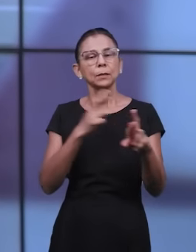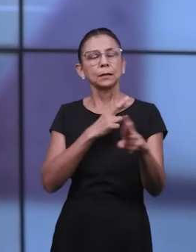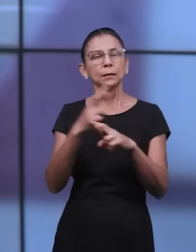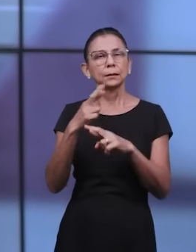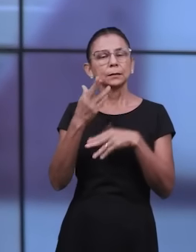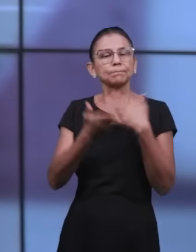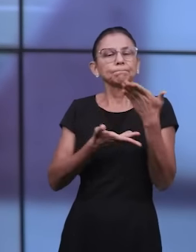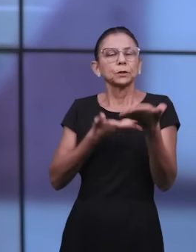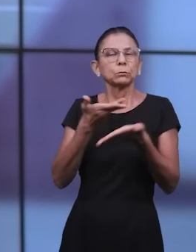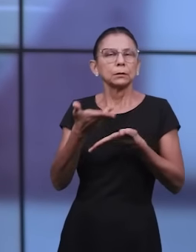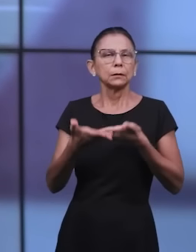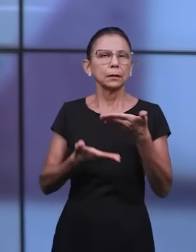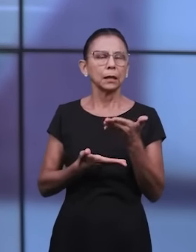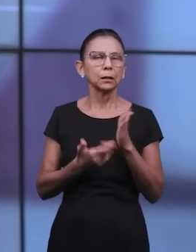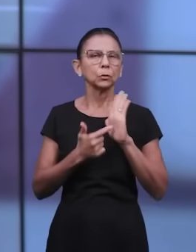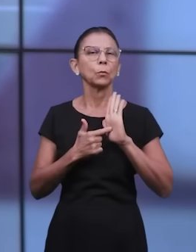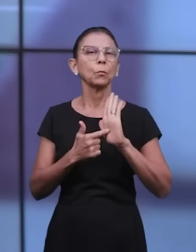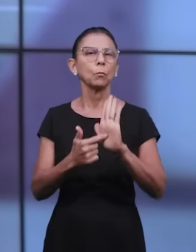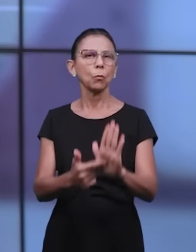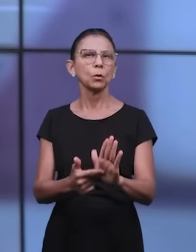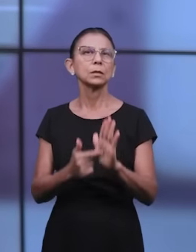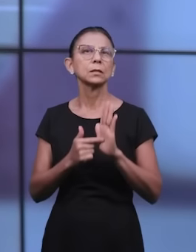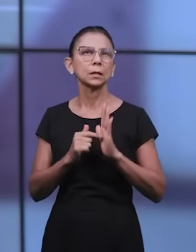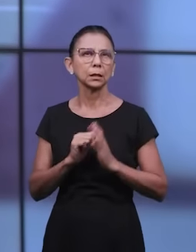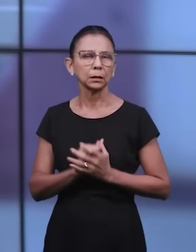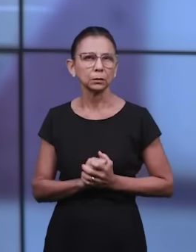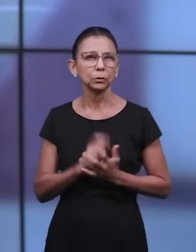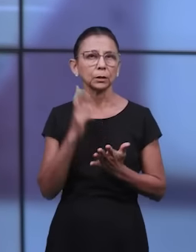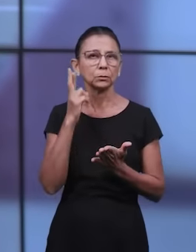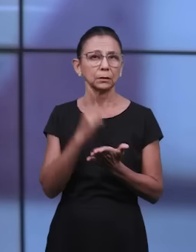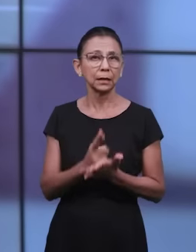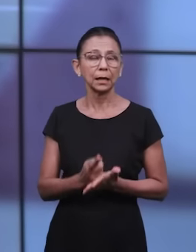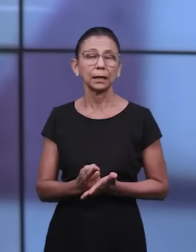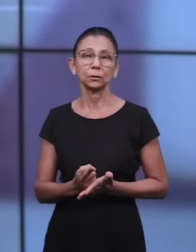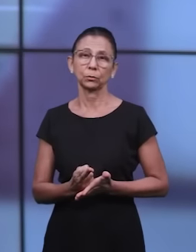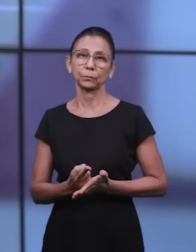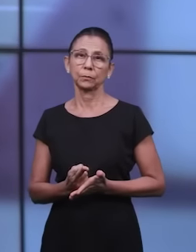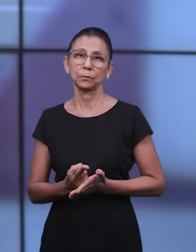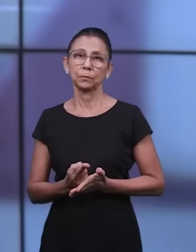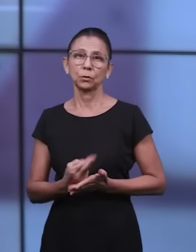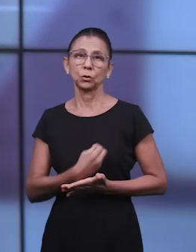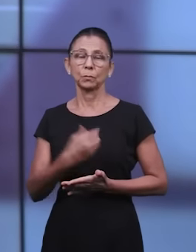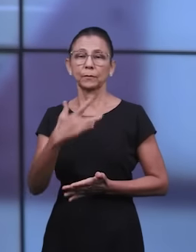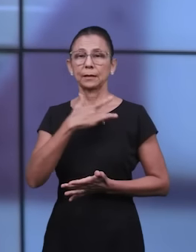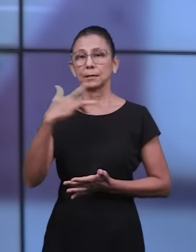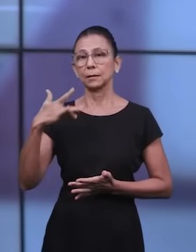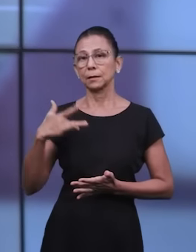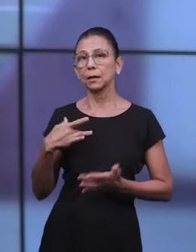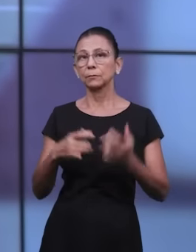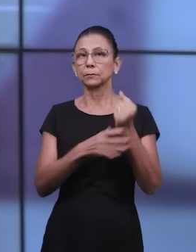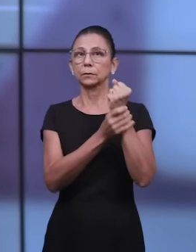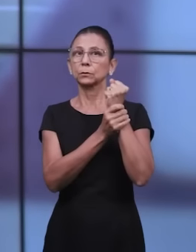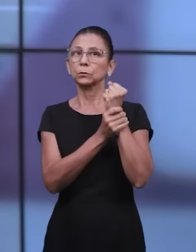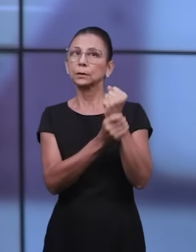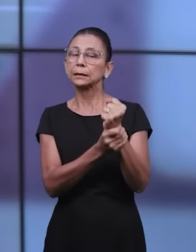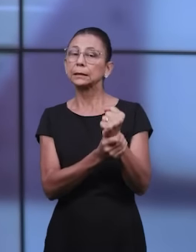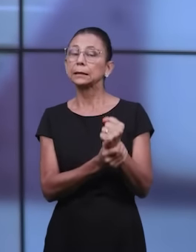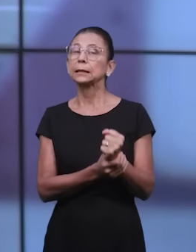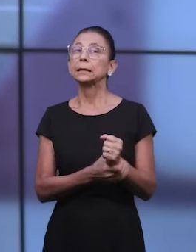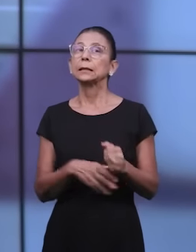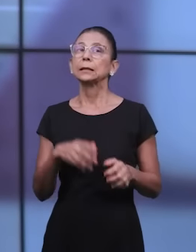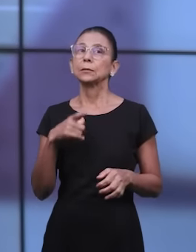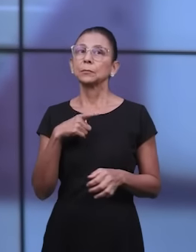dados que trazemos, mostrando os benefícios de uma vida mais equilibrada para sua saúde e segurança. Mas ajude-os